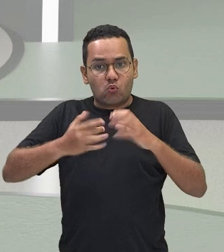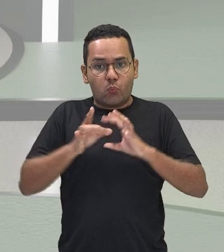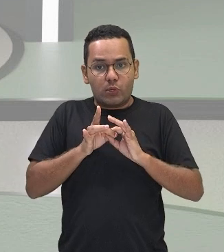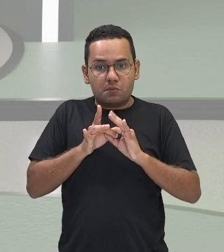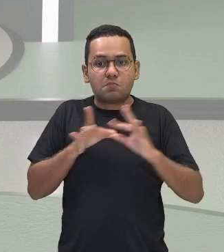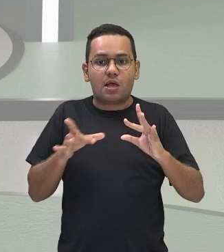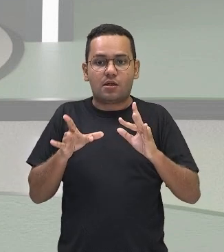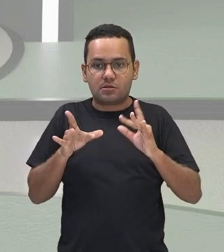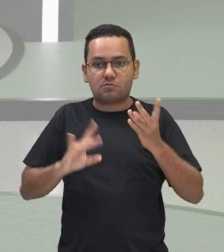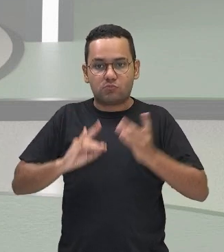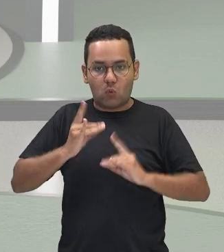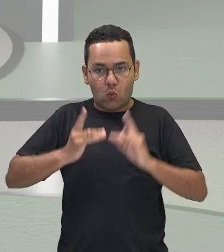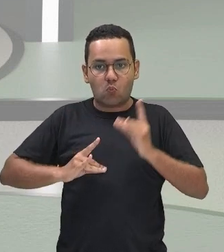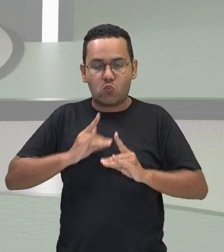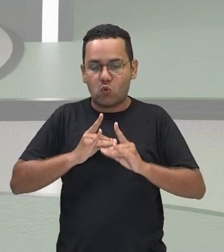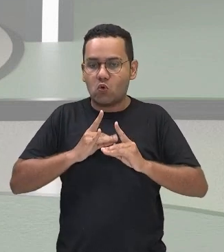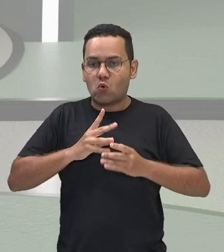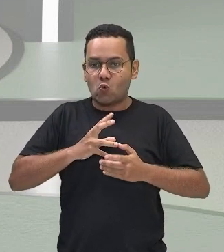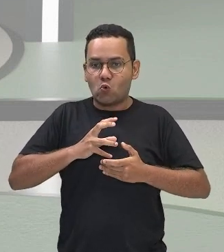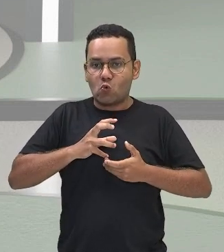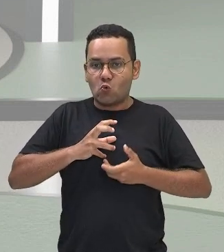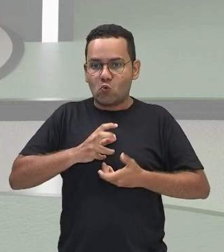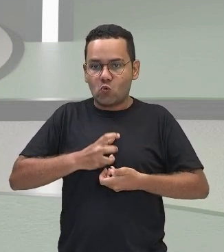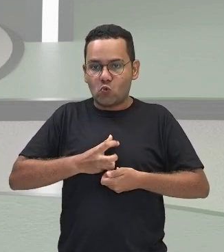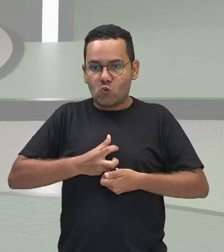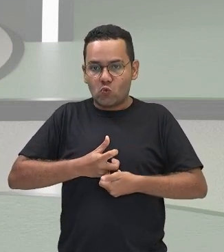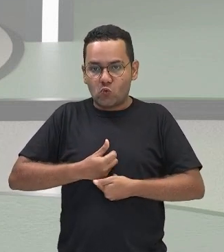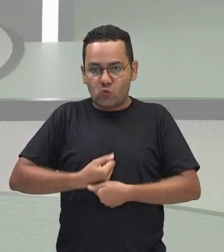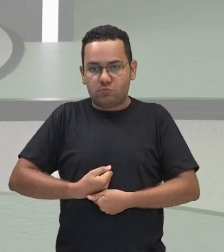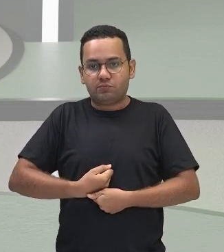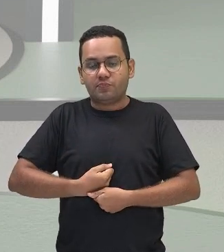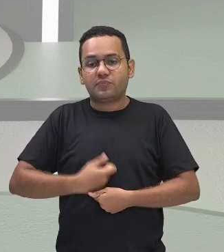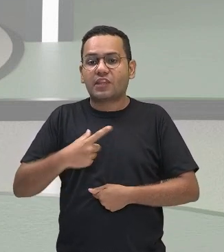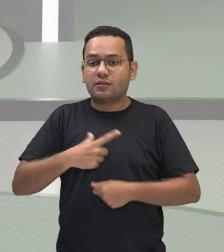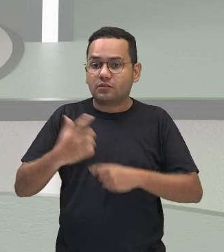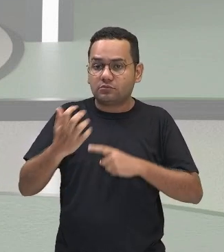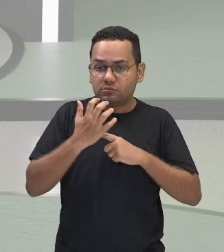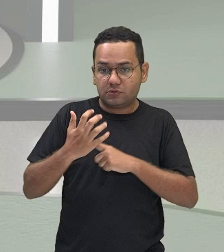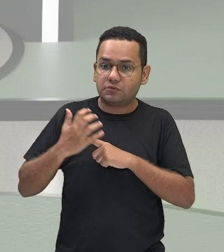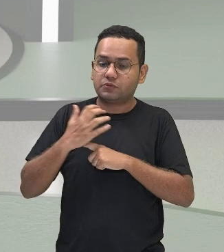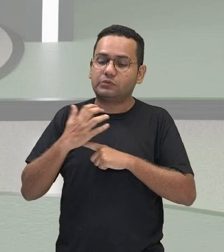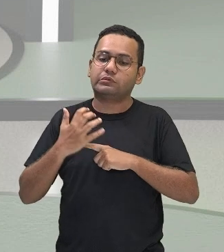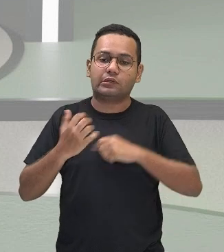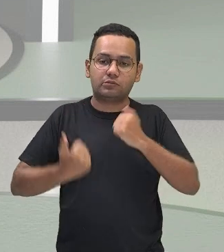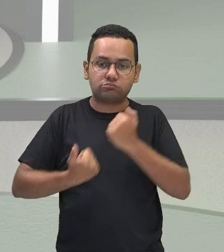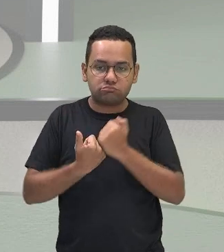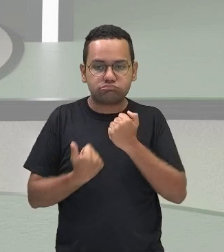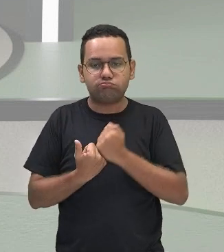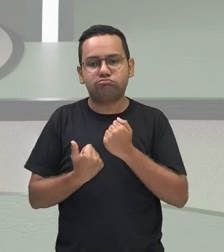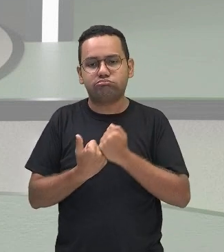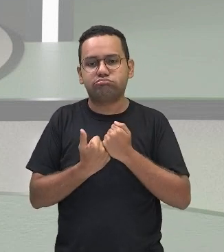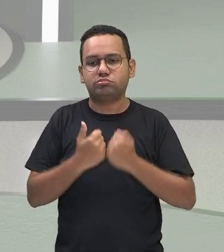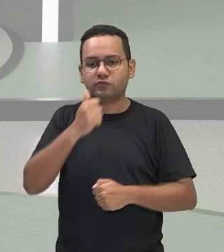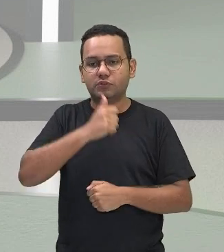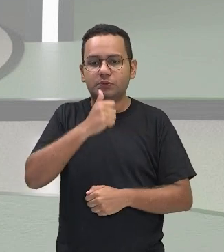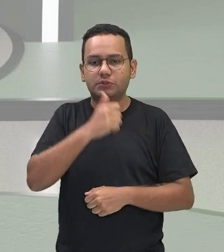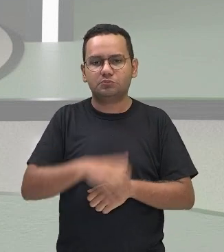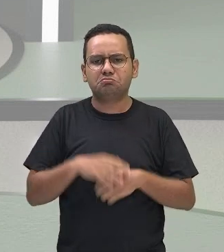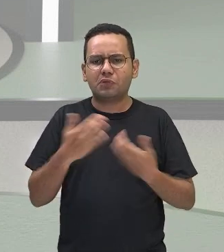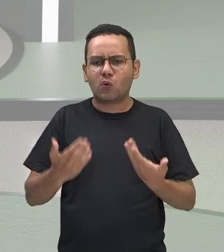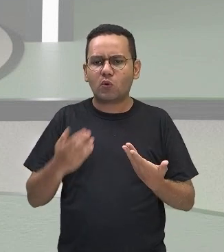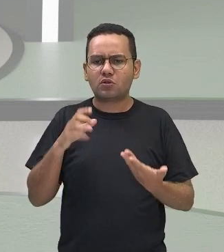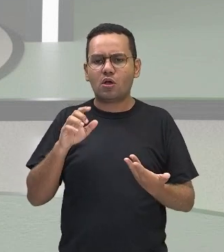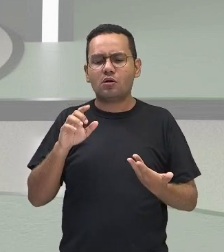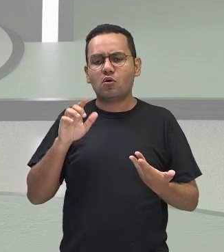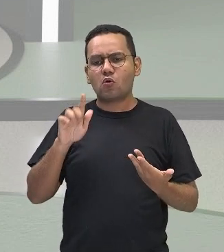ser absorvida pelo corpo, vai produzir o seu efeito ali sobre as gônadas femininas. Professor Vinícius, quais são as gônadas